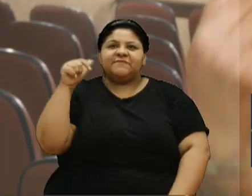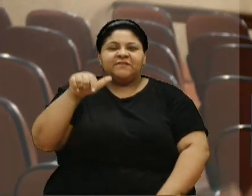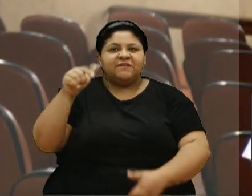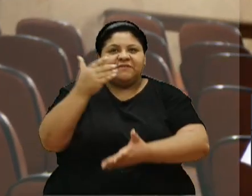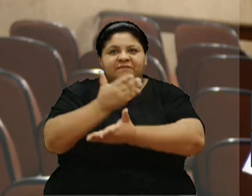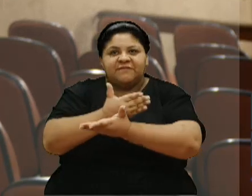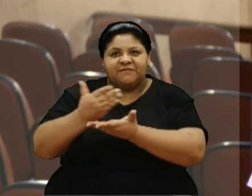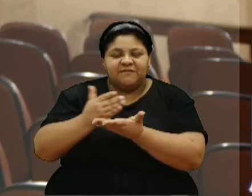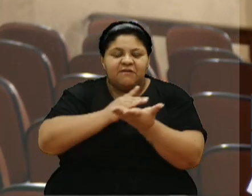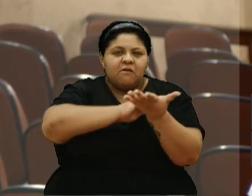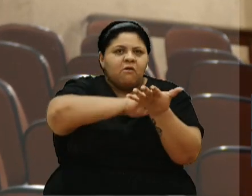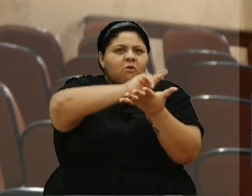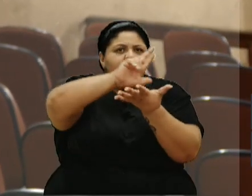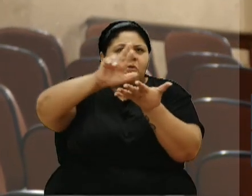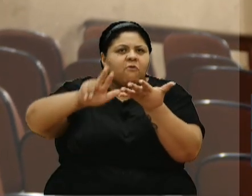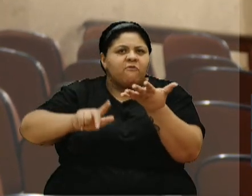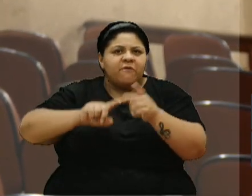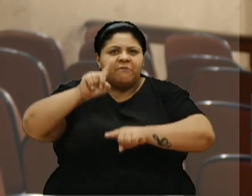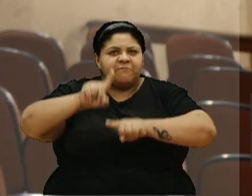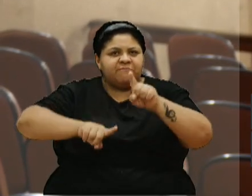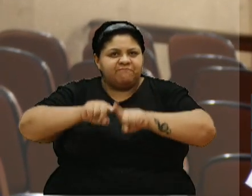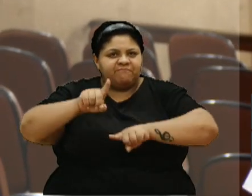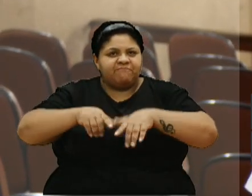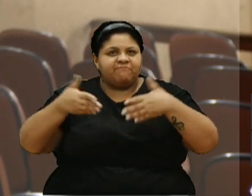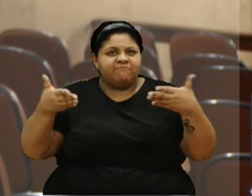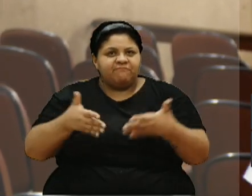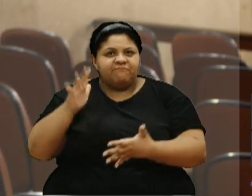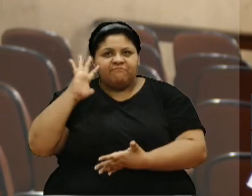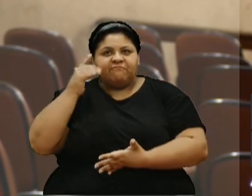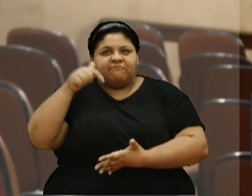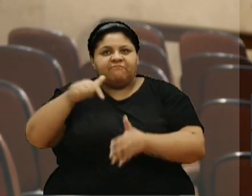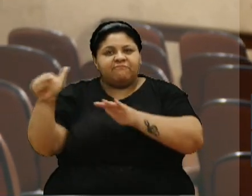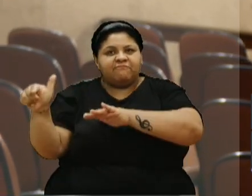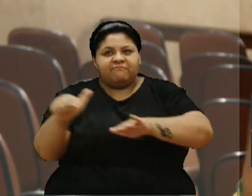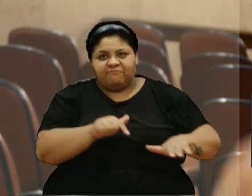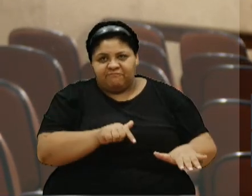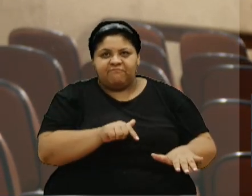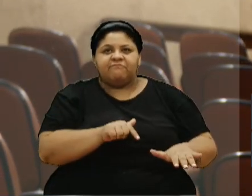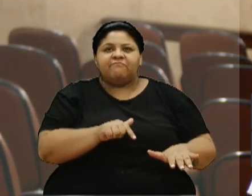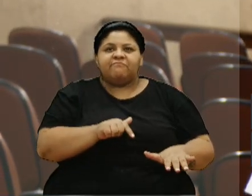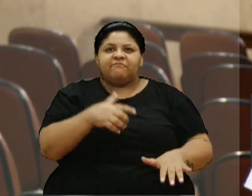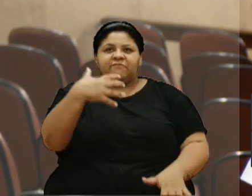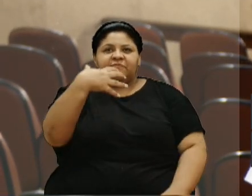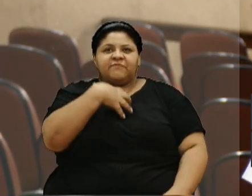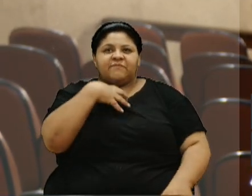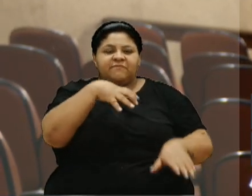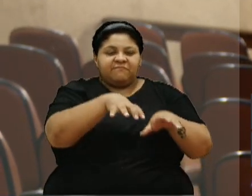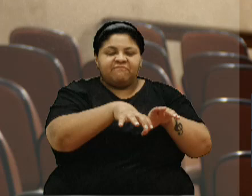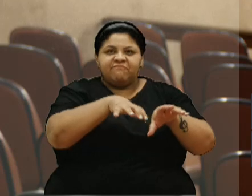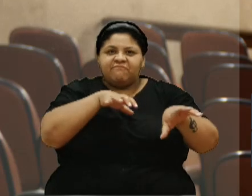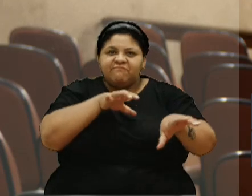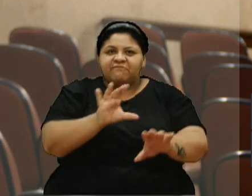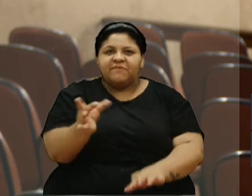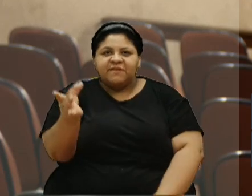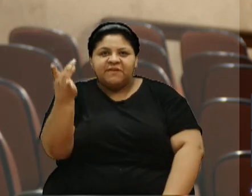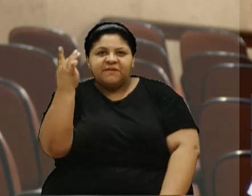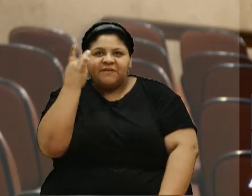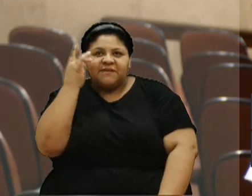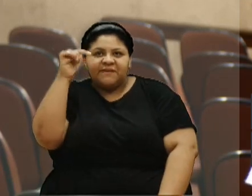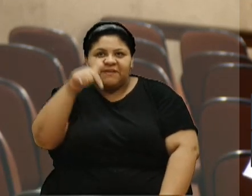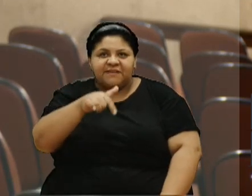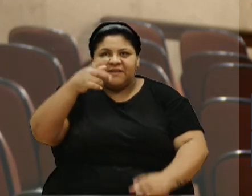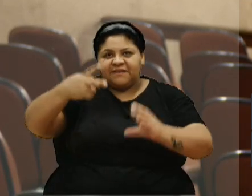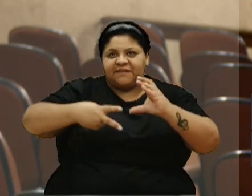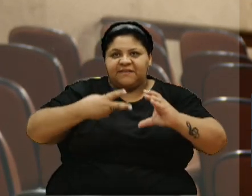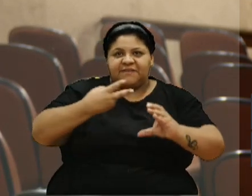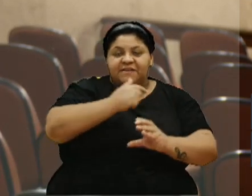início a várias outras atividades que vão estar acontecendo essa semana inteira, de forma híbrida, de forma presencial, aqui na